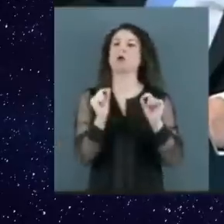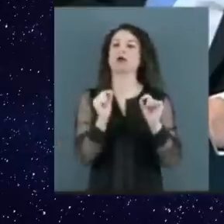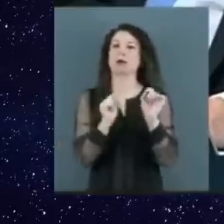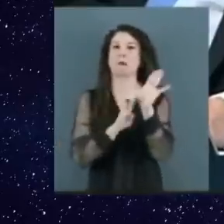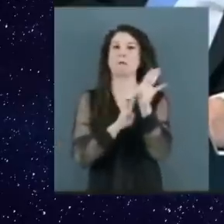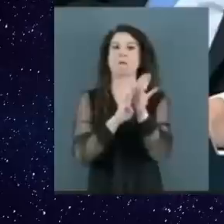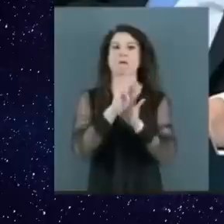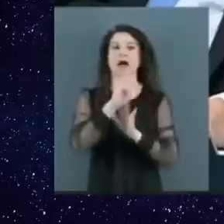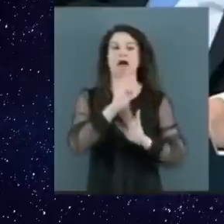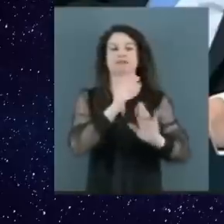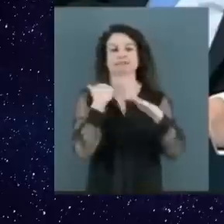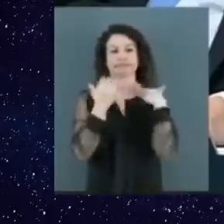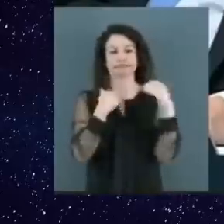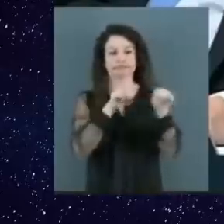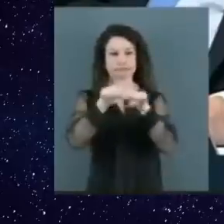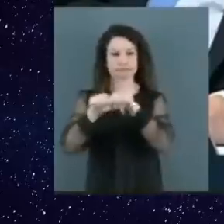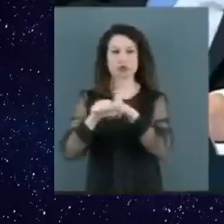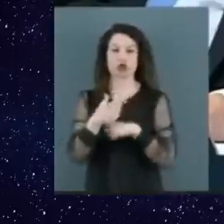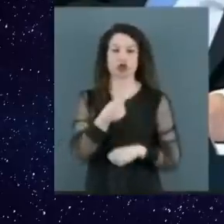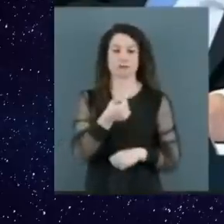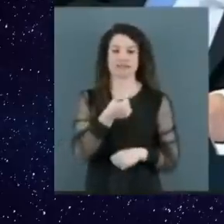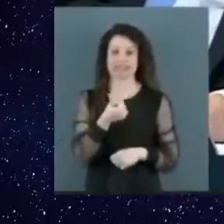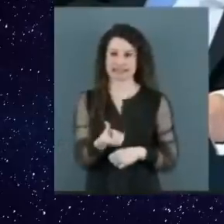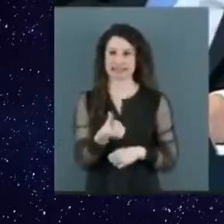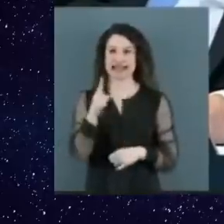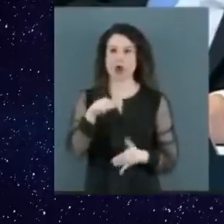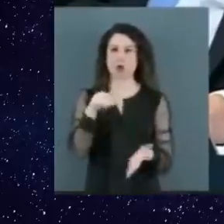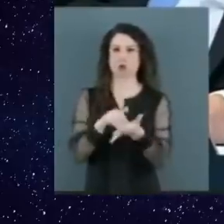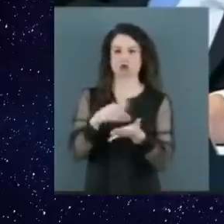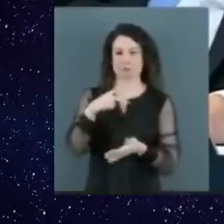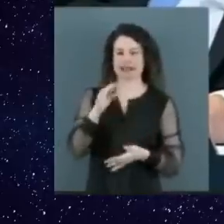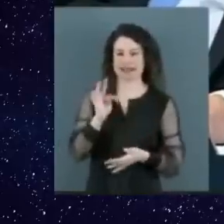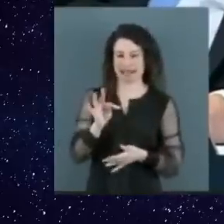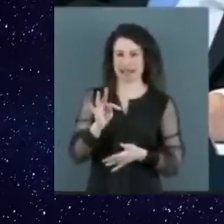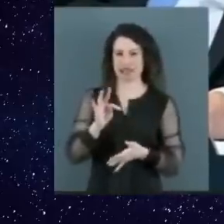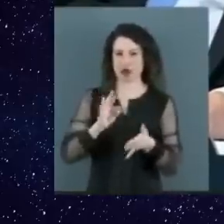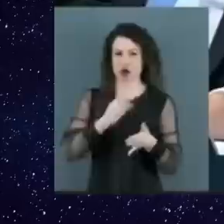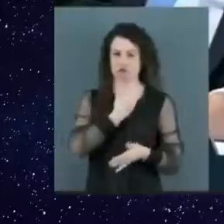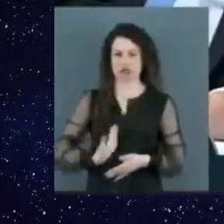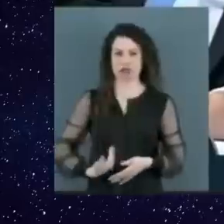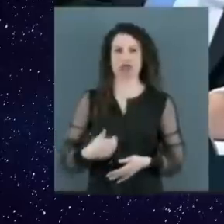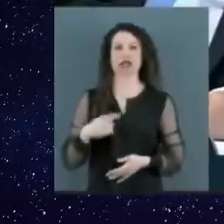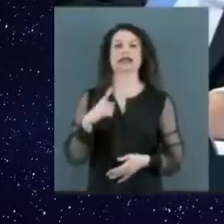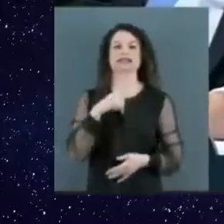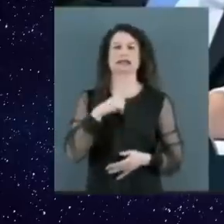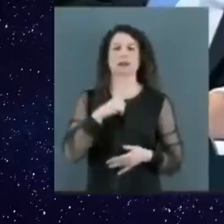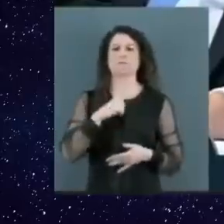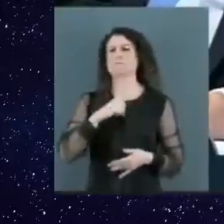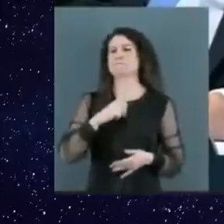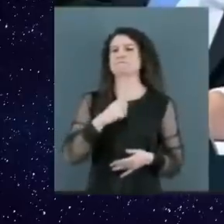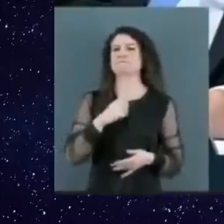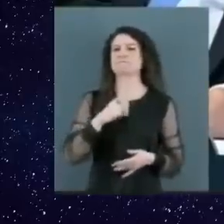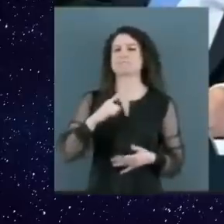assassinatos. Em 2016, que foi o último ano do governo do PT, foram 62 mil assassinatos, que voltaram a cair apenas